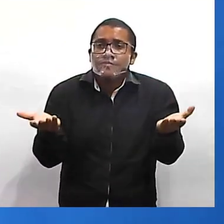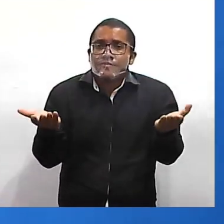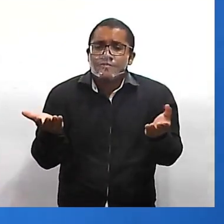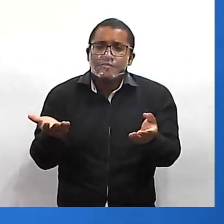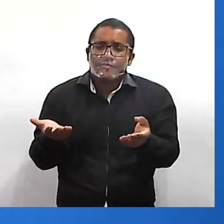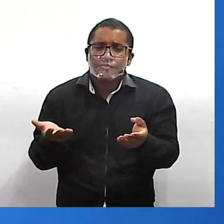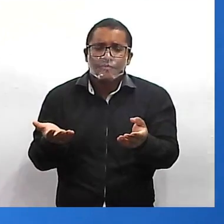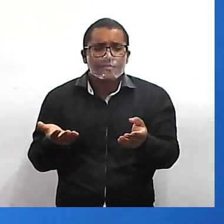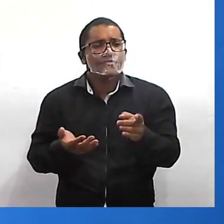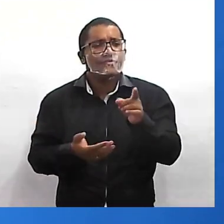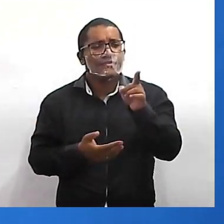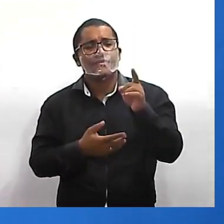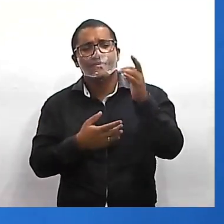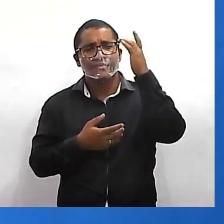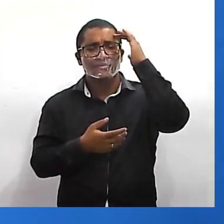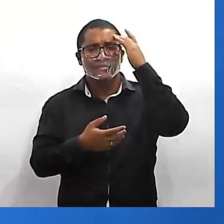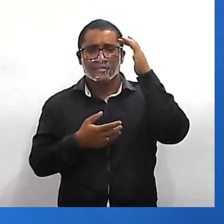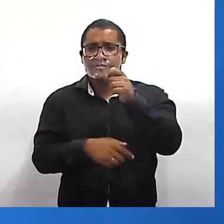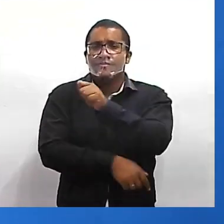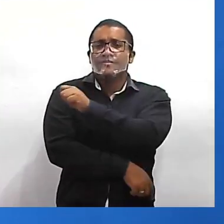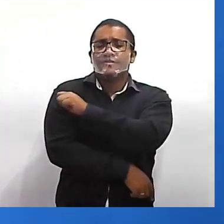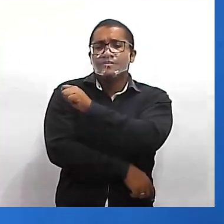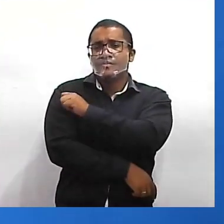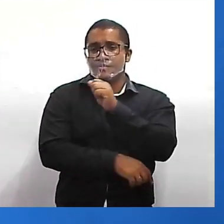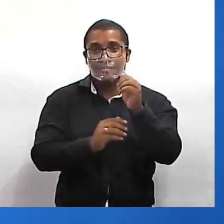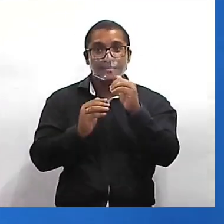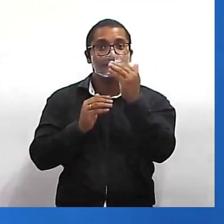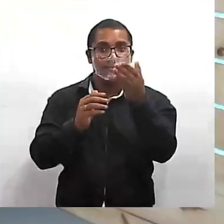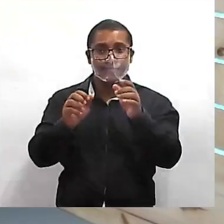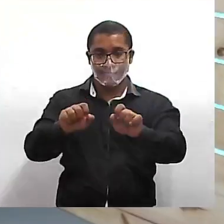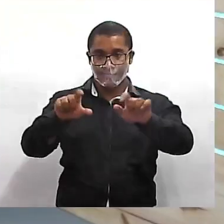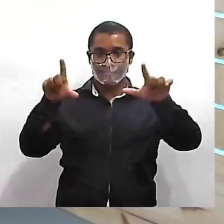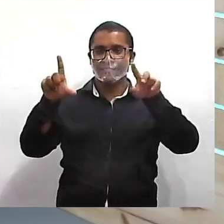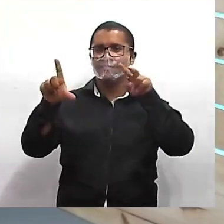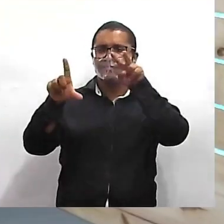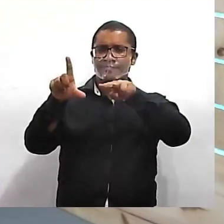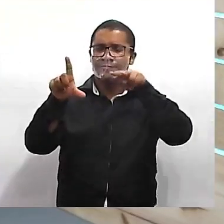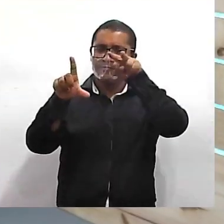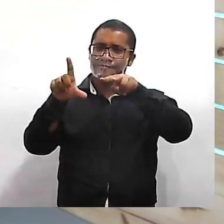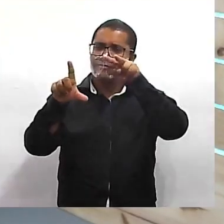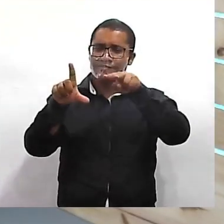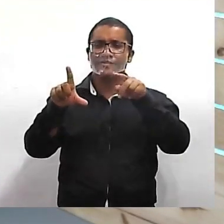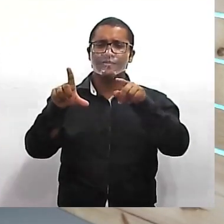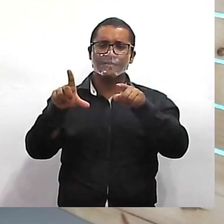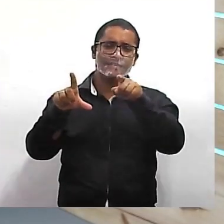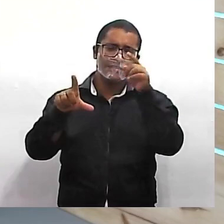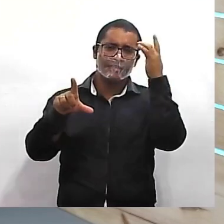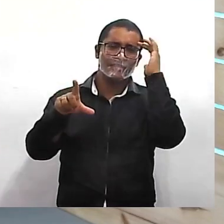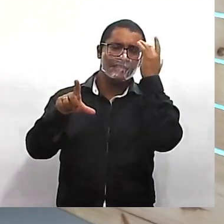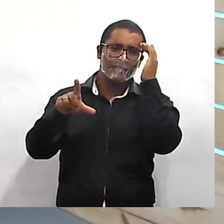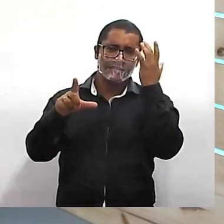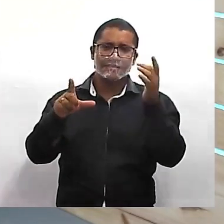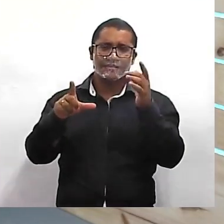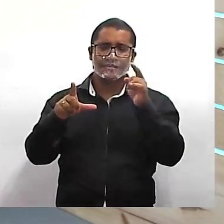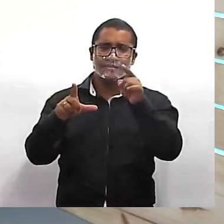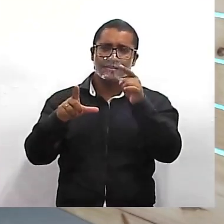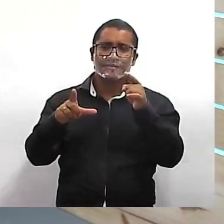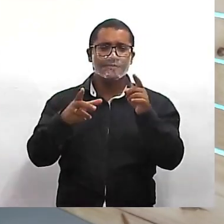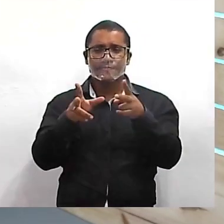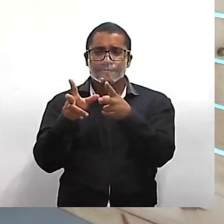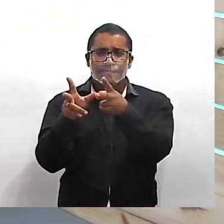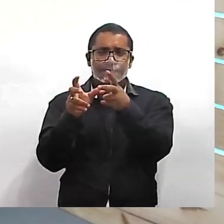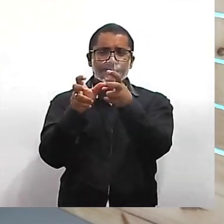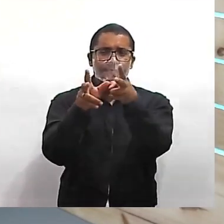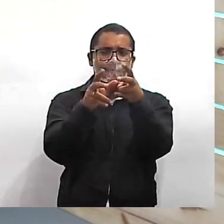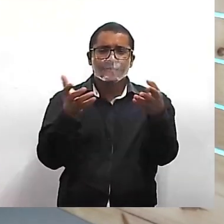acha sobre esse aluno que está aí do outro lado da tela, está nos assistindo? Como é que você acha que ele deve enxergar